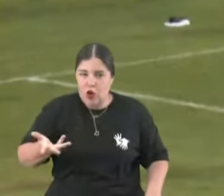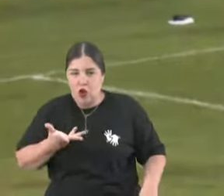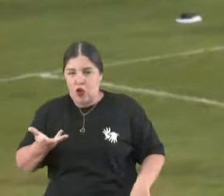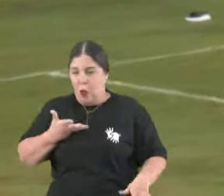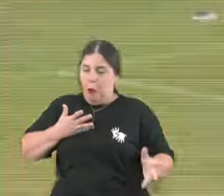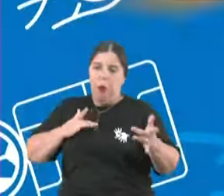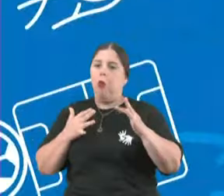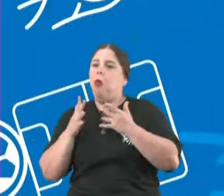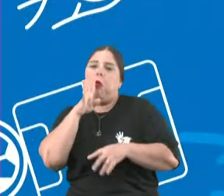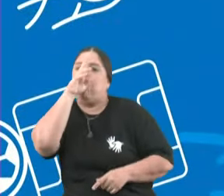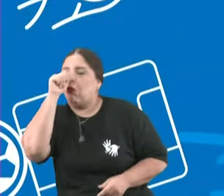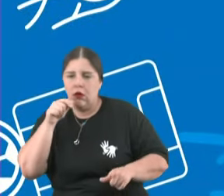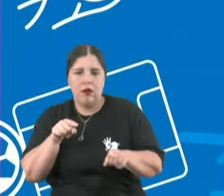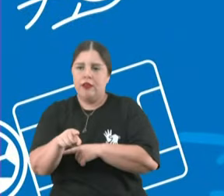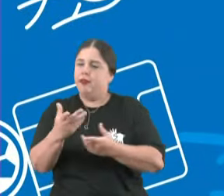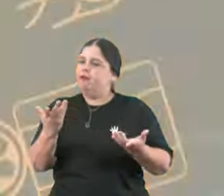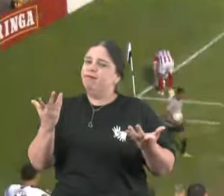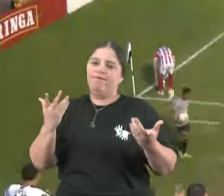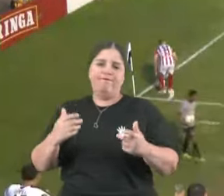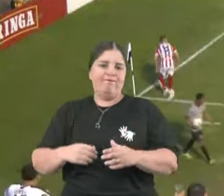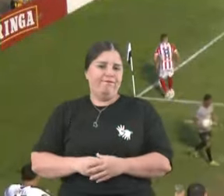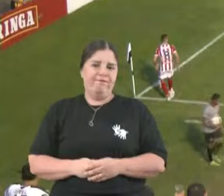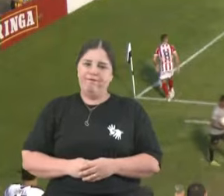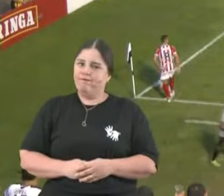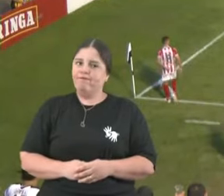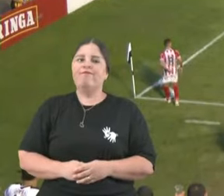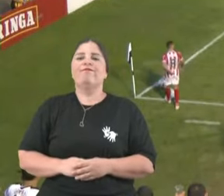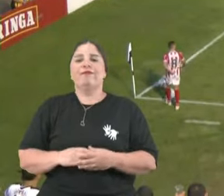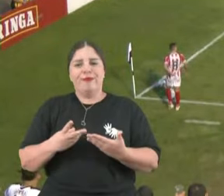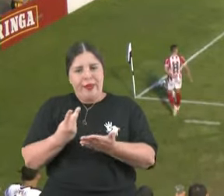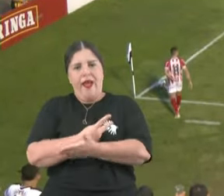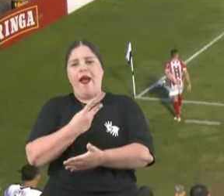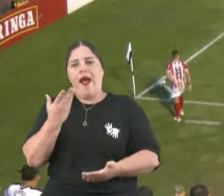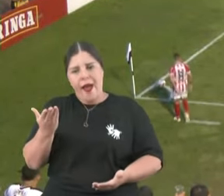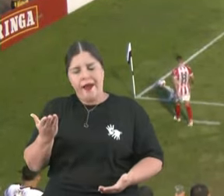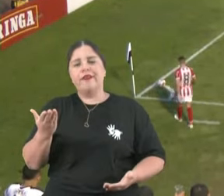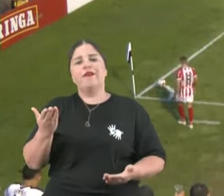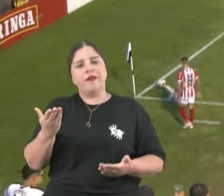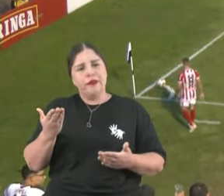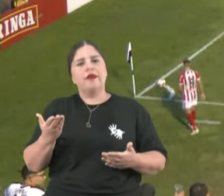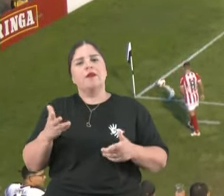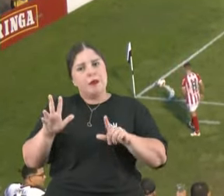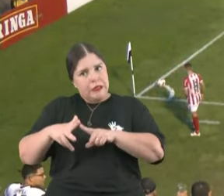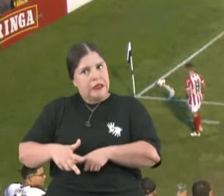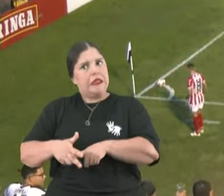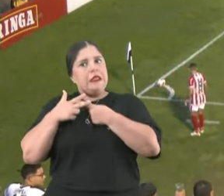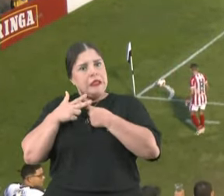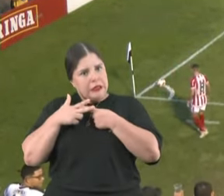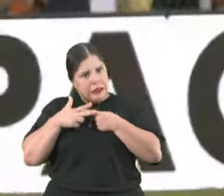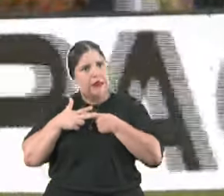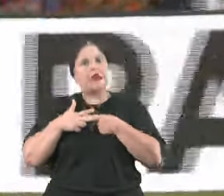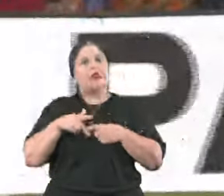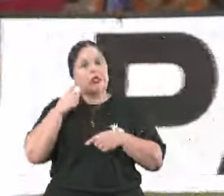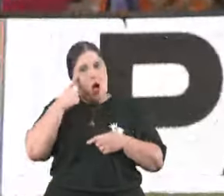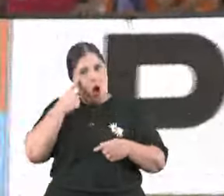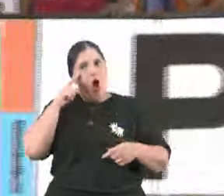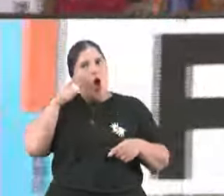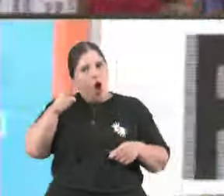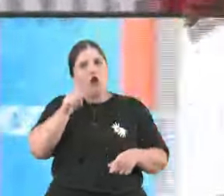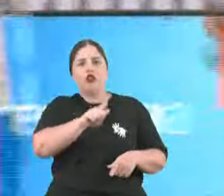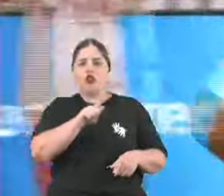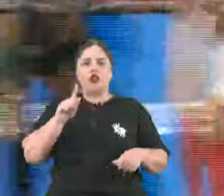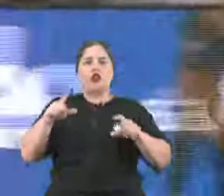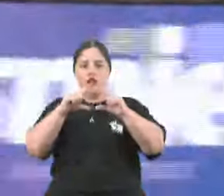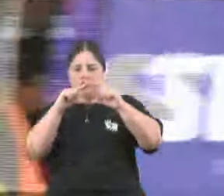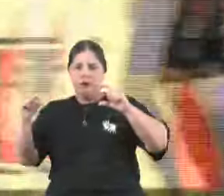a rapadura, Alberto. Acabou errando o passe, mas corrigindo a situação. O GG vai para a cobrança, ele que